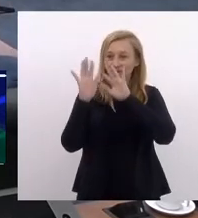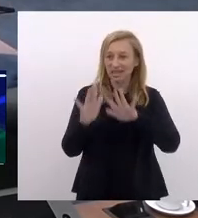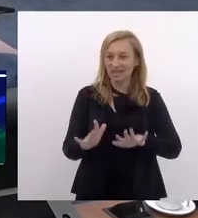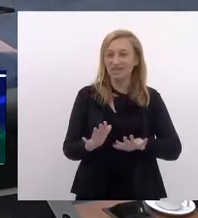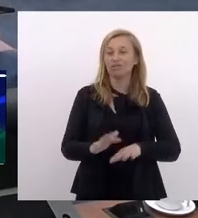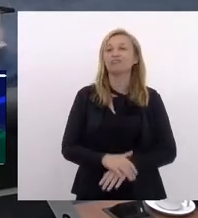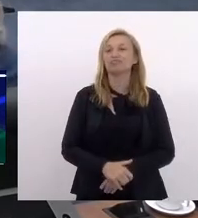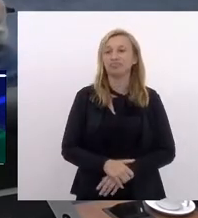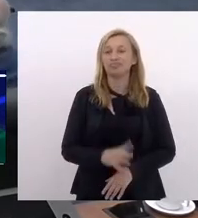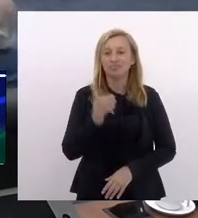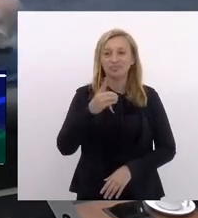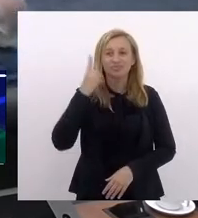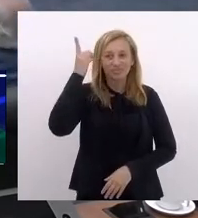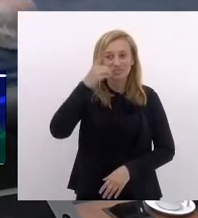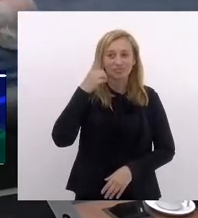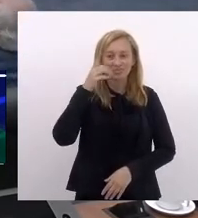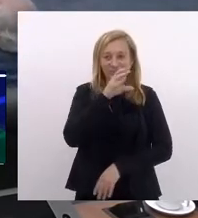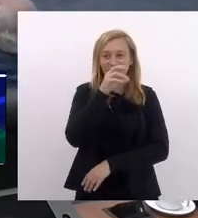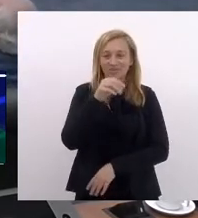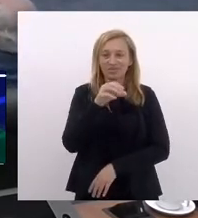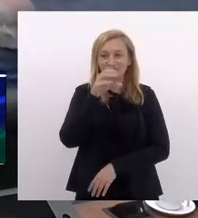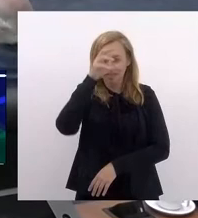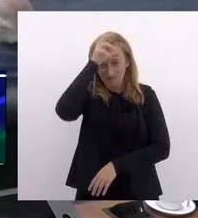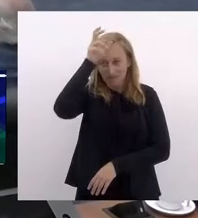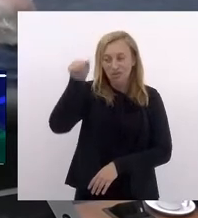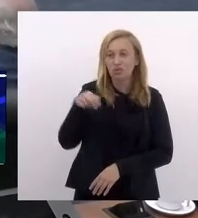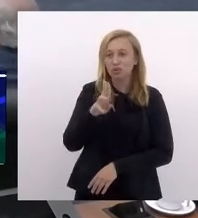Unção e bênção. A deputada Tia Ju também, a bênção da